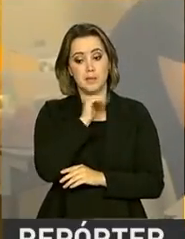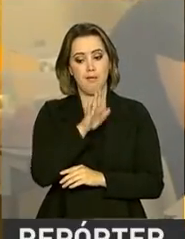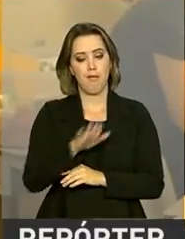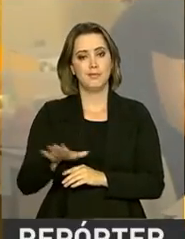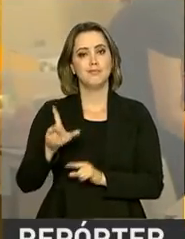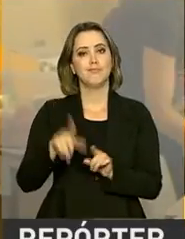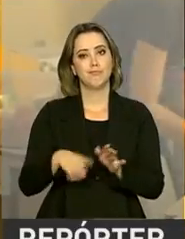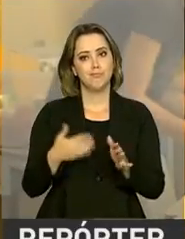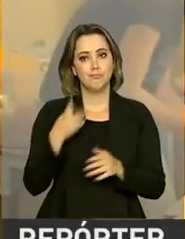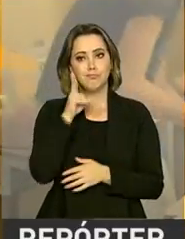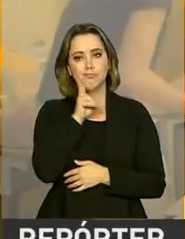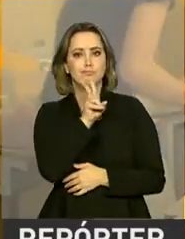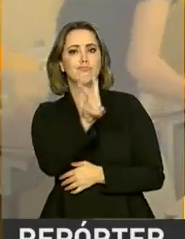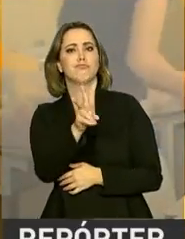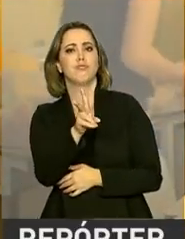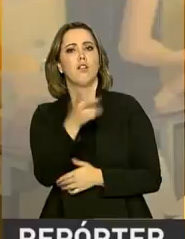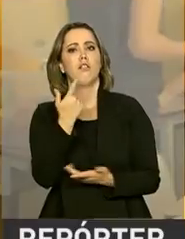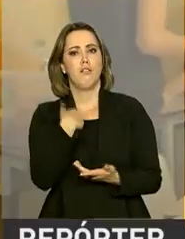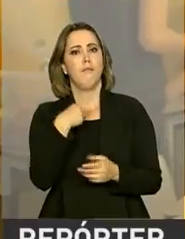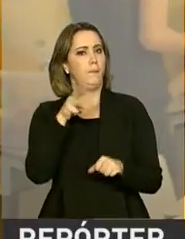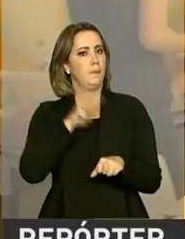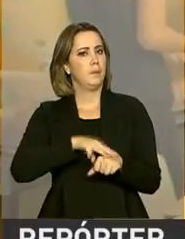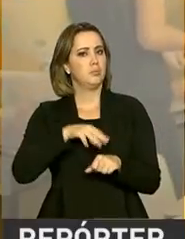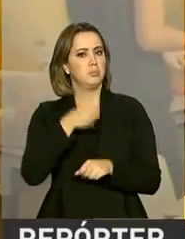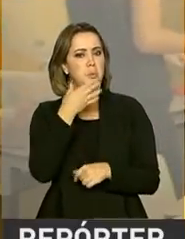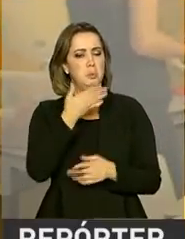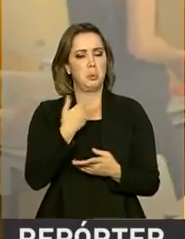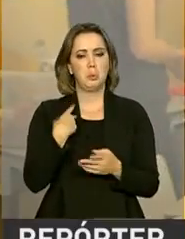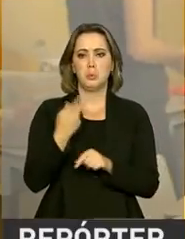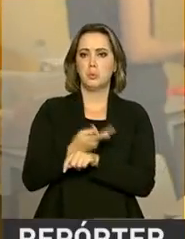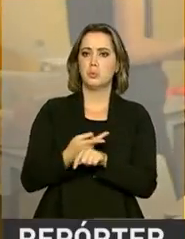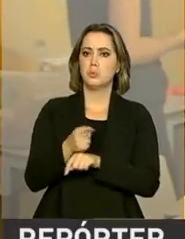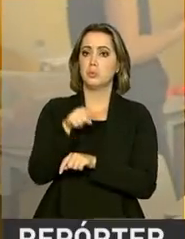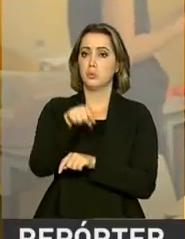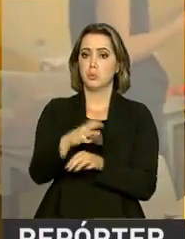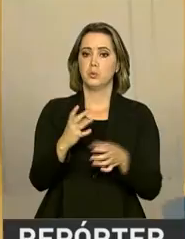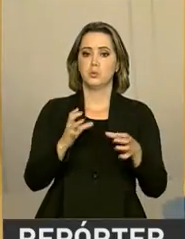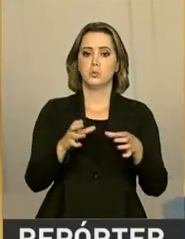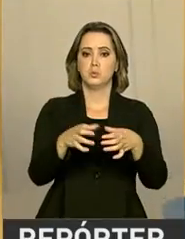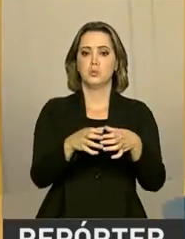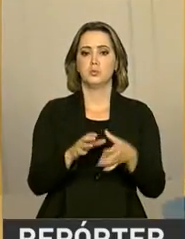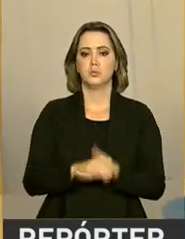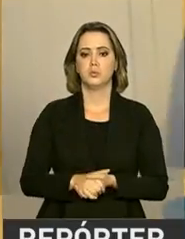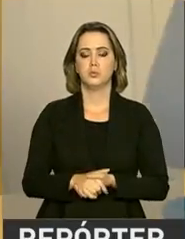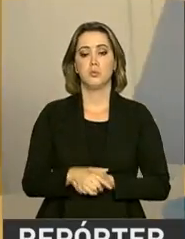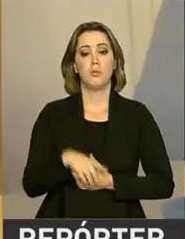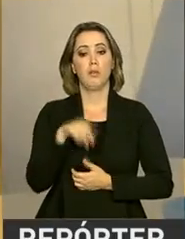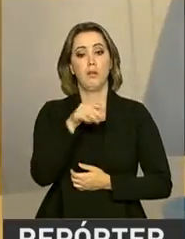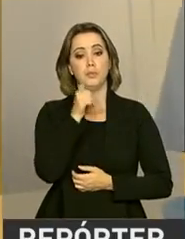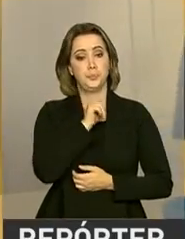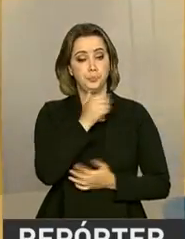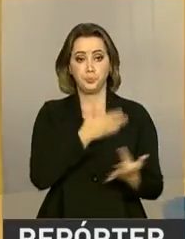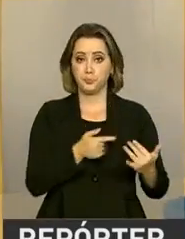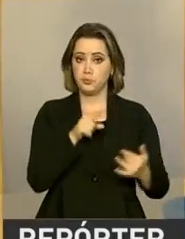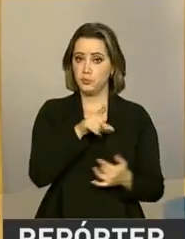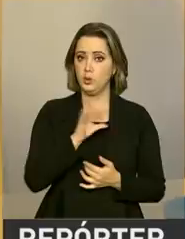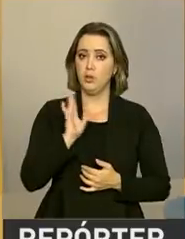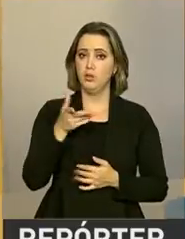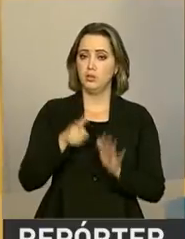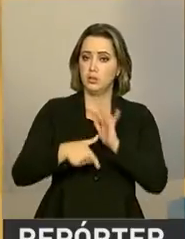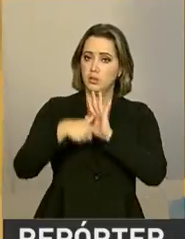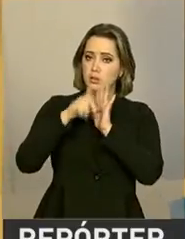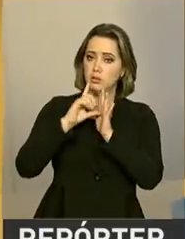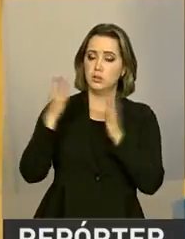de exatas e, né, buscar carreiras dentro dessa área. Gabriela participou de edição anterior